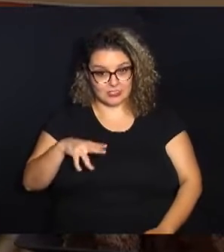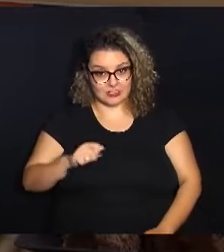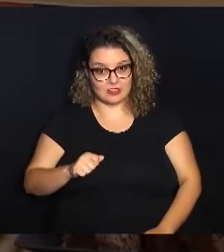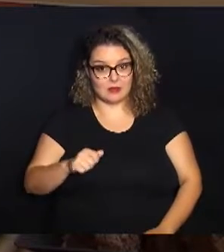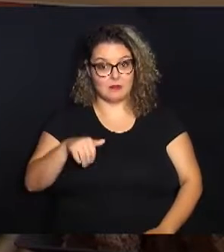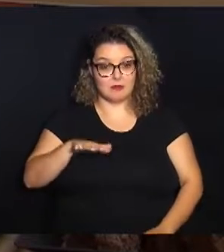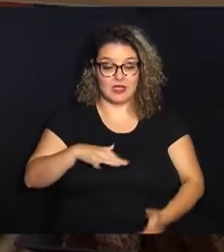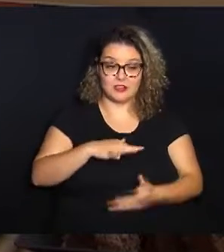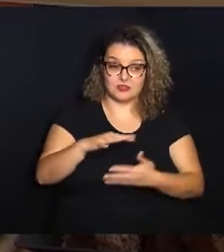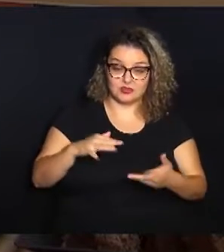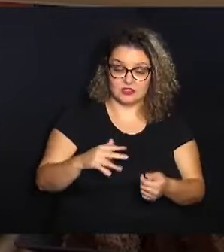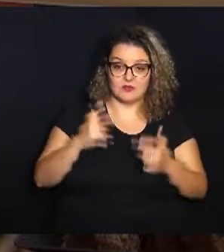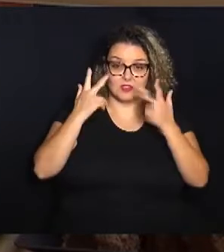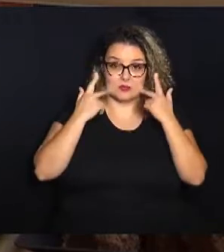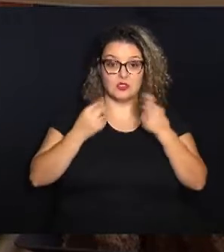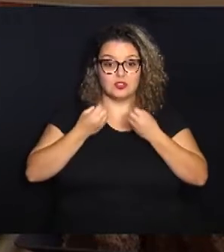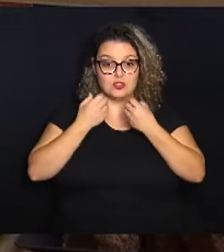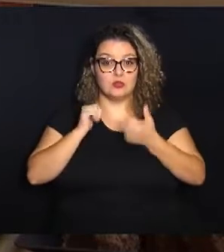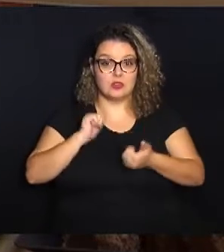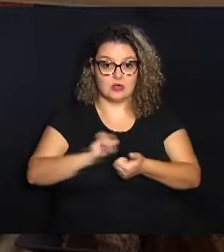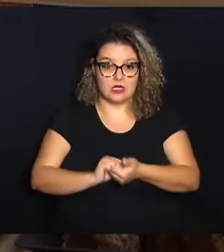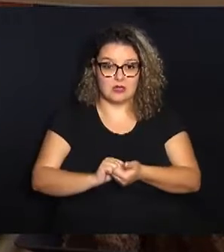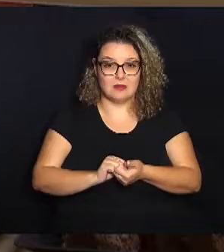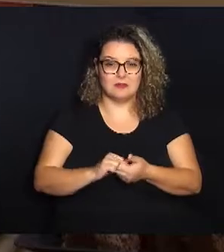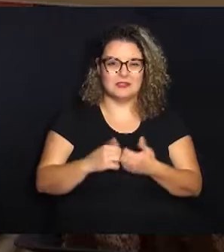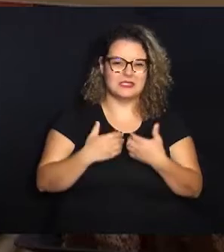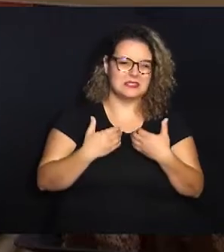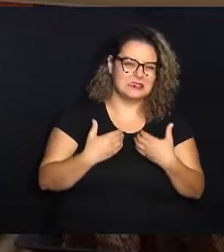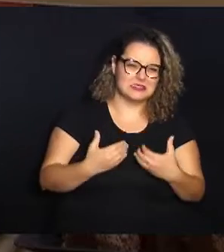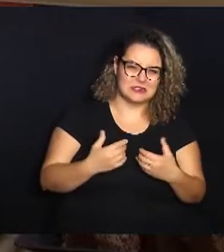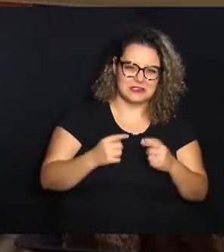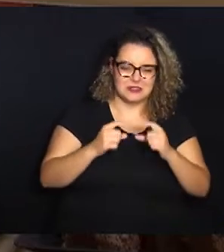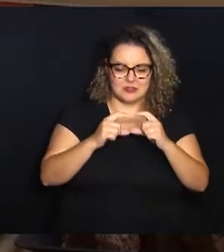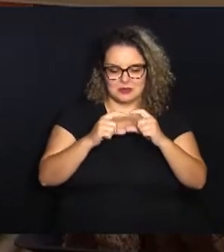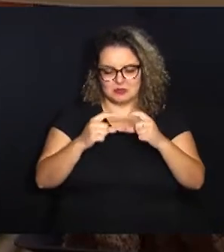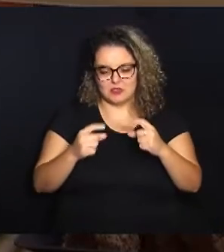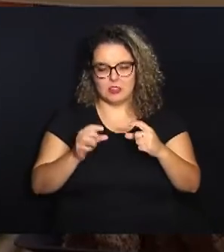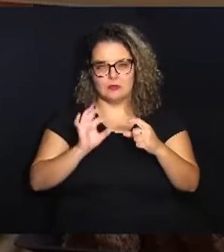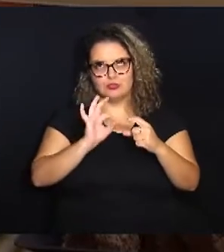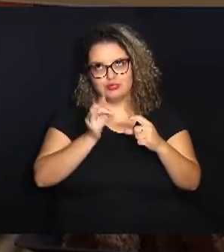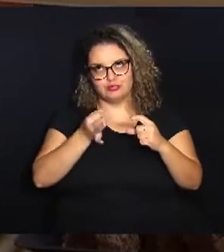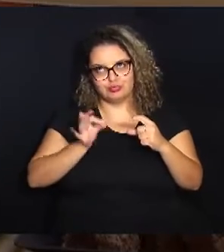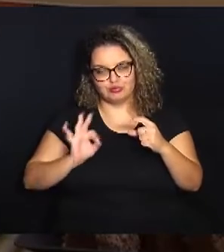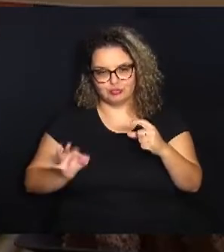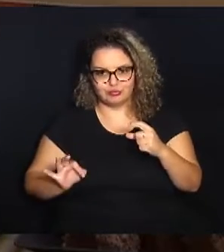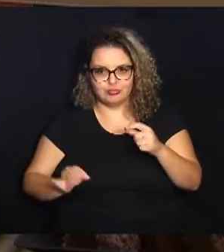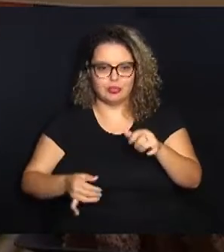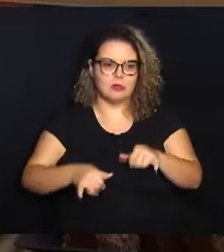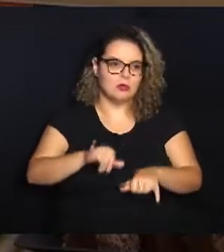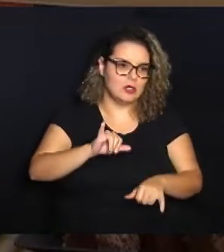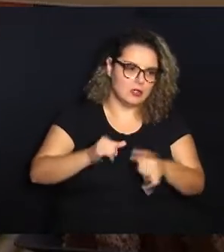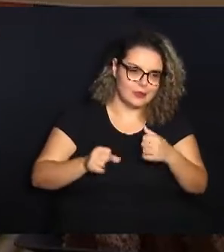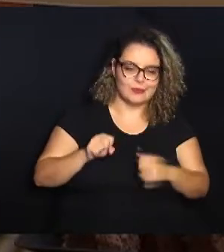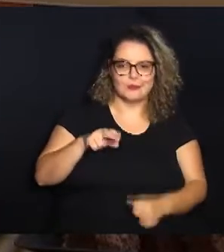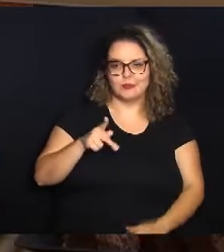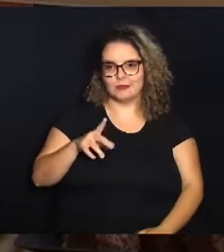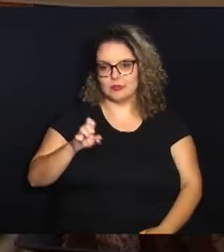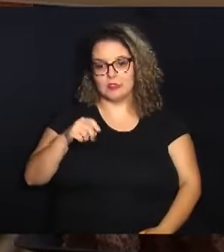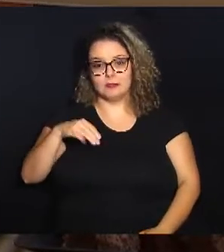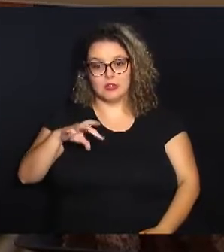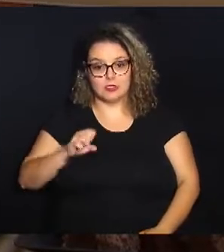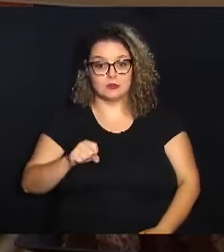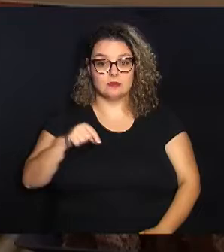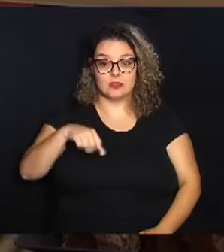e de boa qualidade. Eu estava um pouco cansado de ler aqueles rótulos gigantes de ingredientes químicos em suplementos, mas